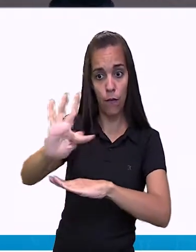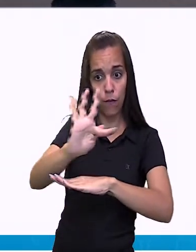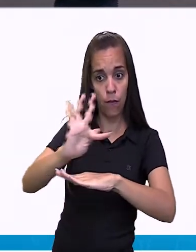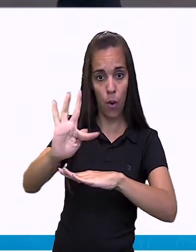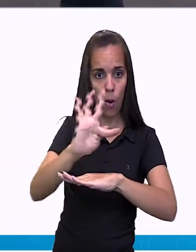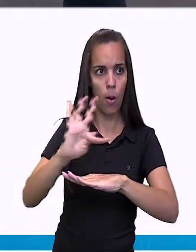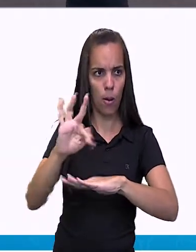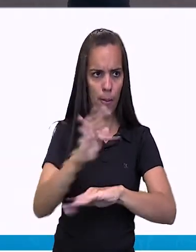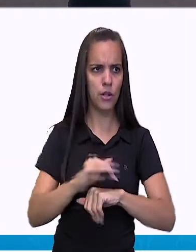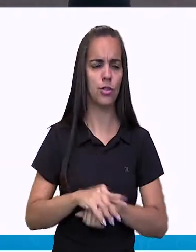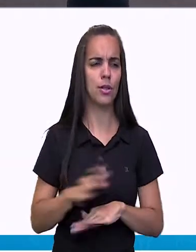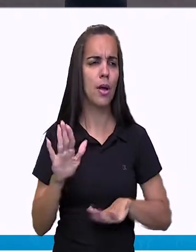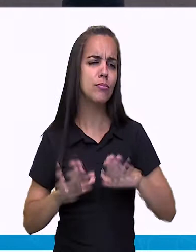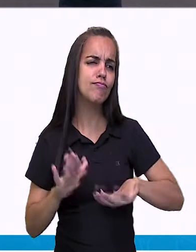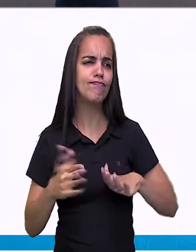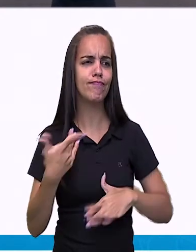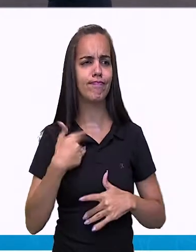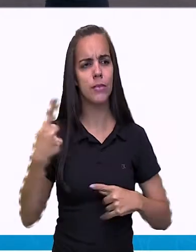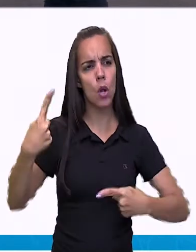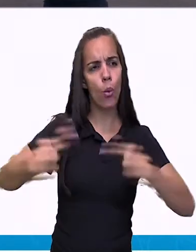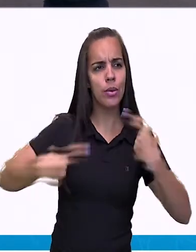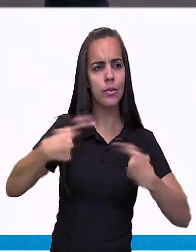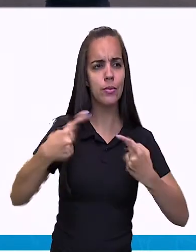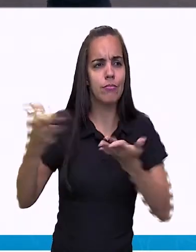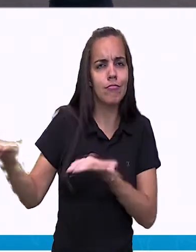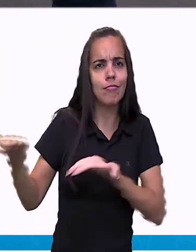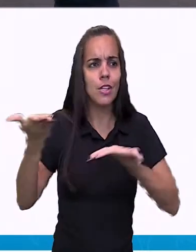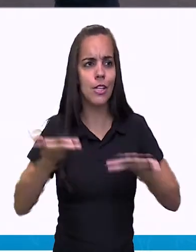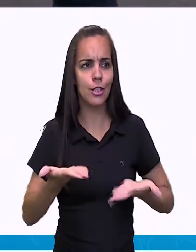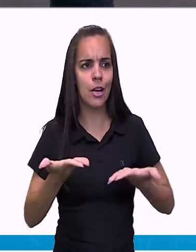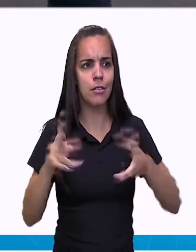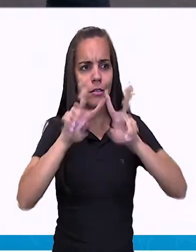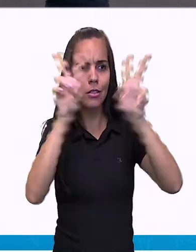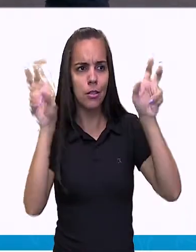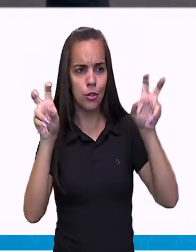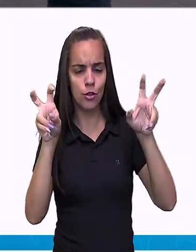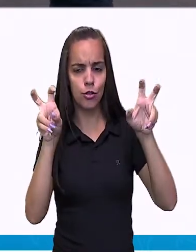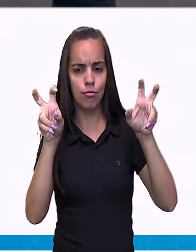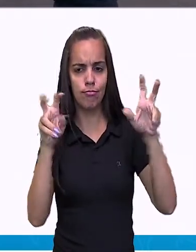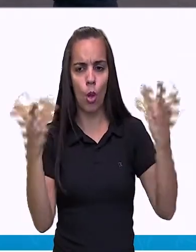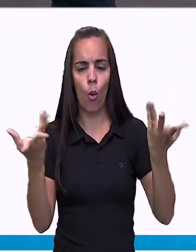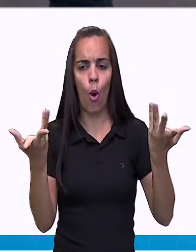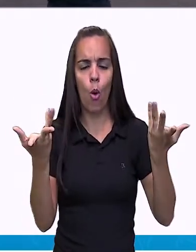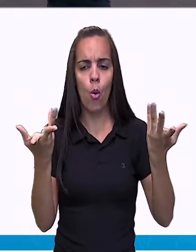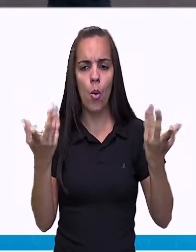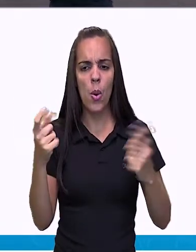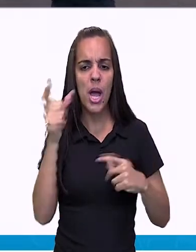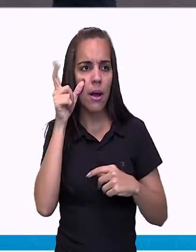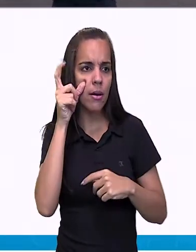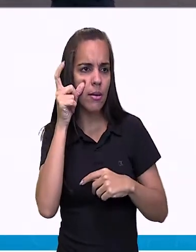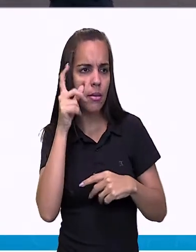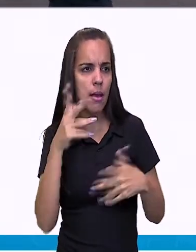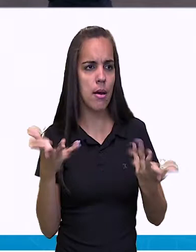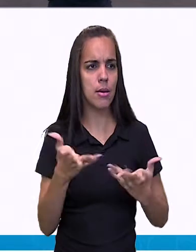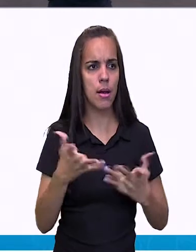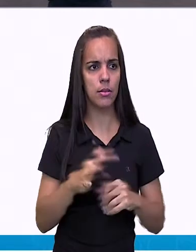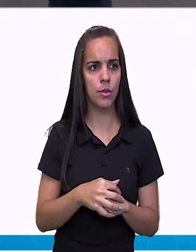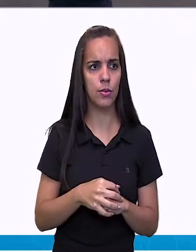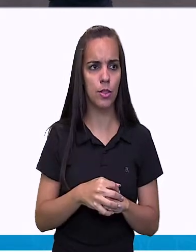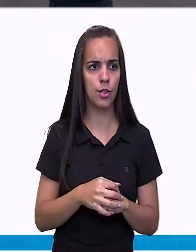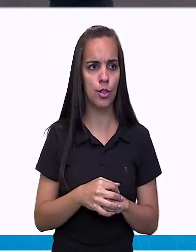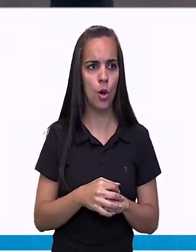isso, geralmente o debate ele traz um assunto de interesse coletivo, não é mesmo? Com vistas de